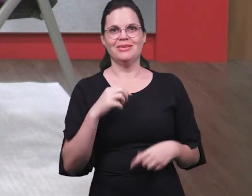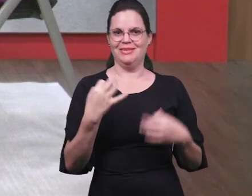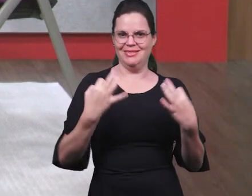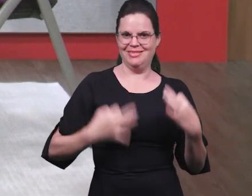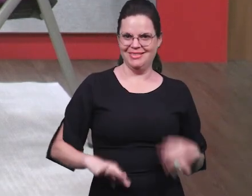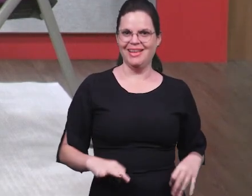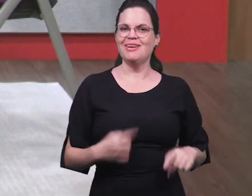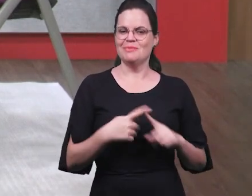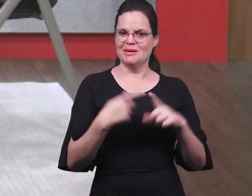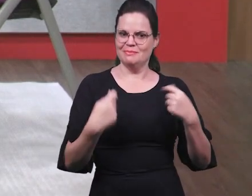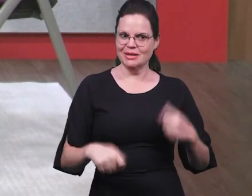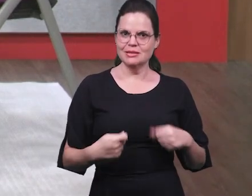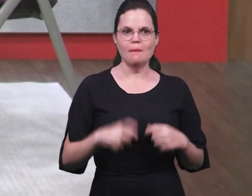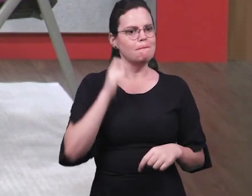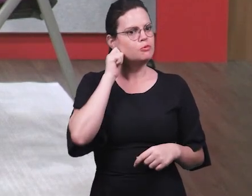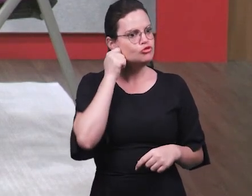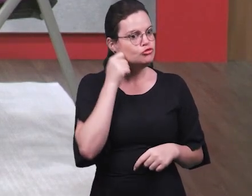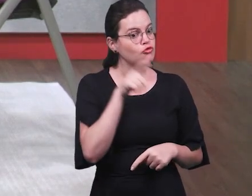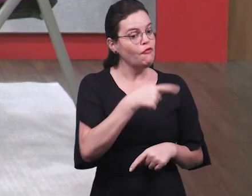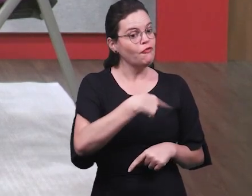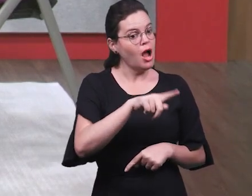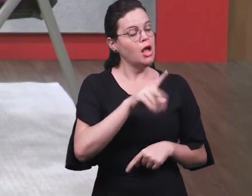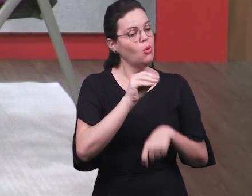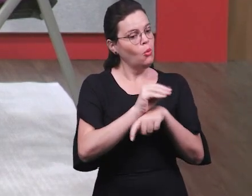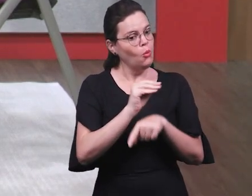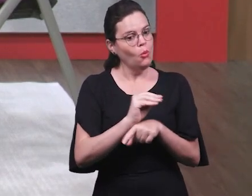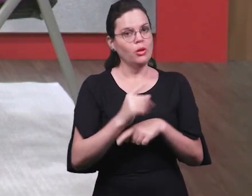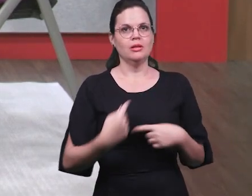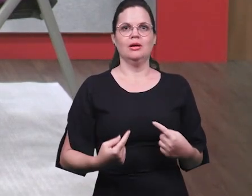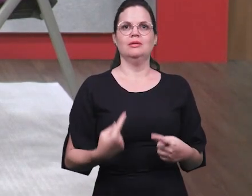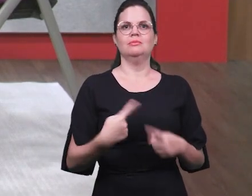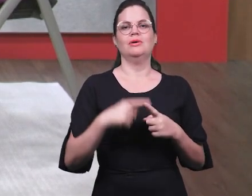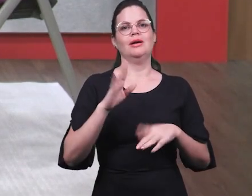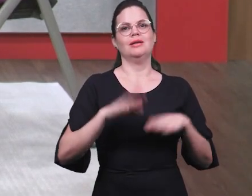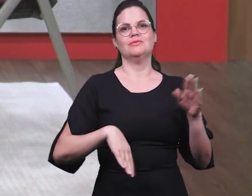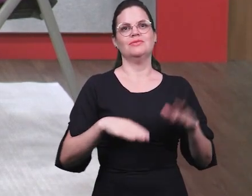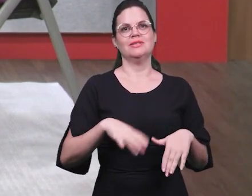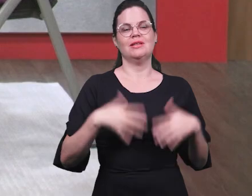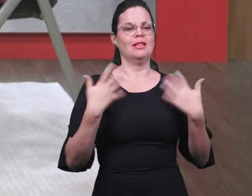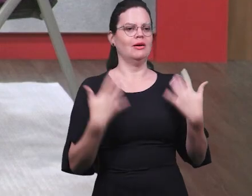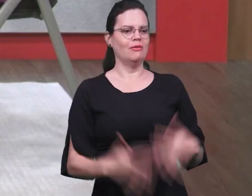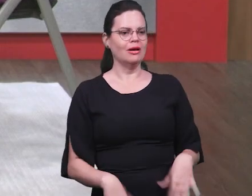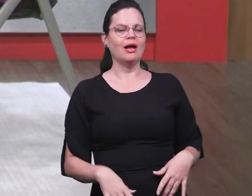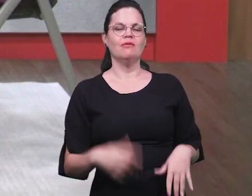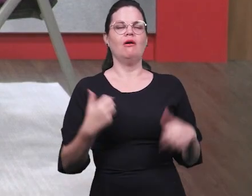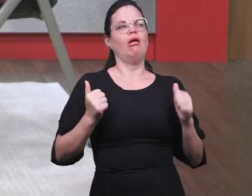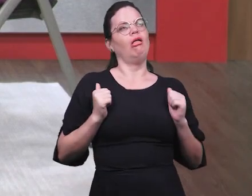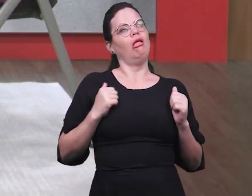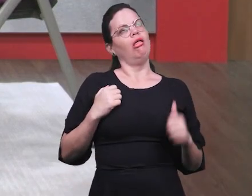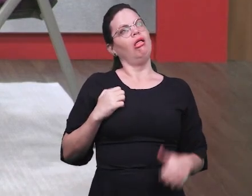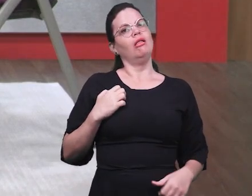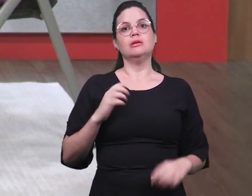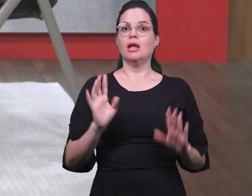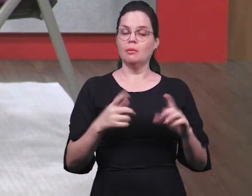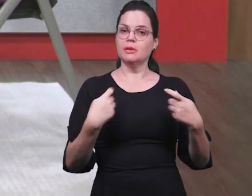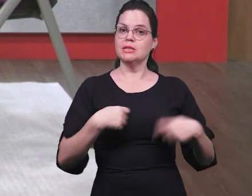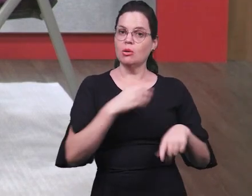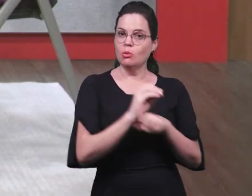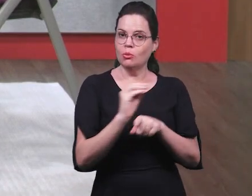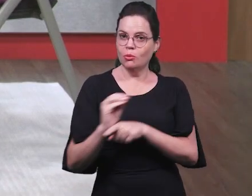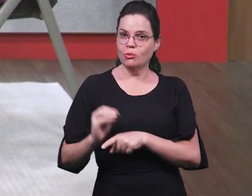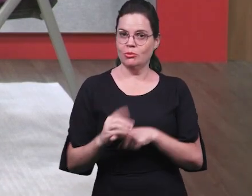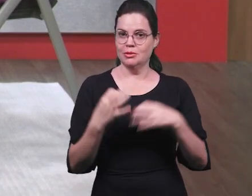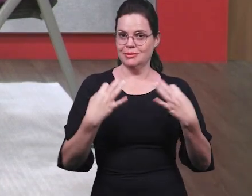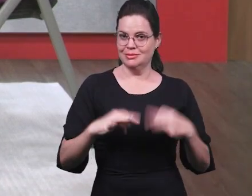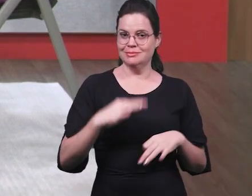do paciente que tá lá tomando um caldo de cana. Não é verdade? É isso mesmo, Ai, isso